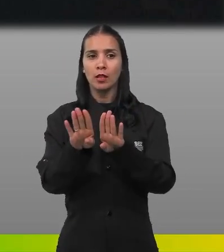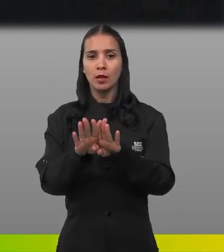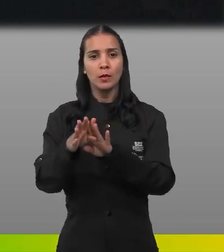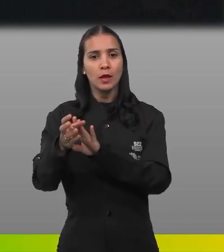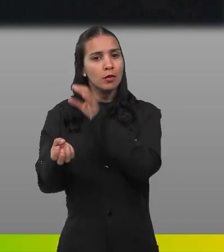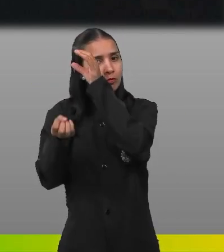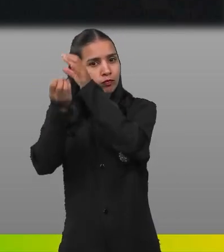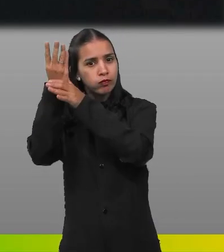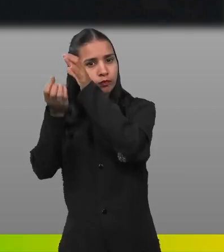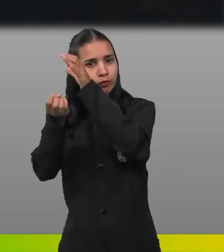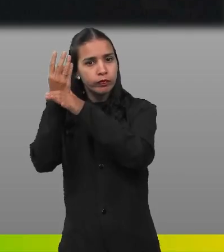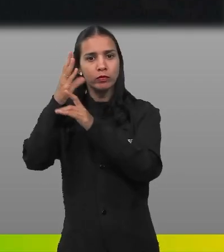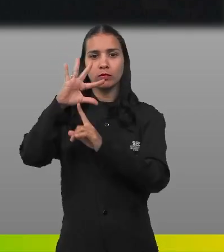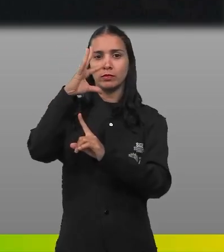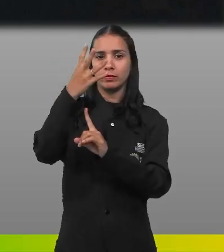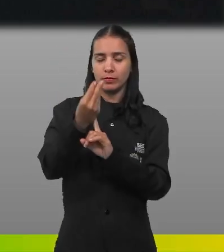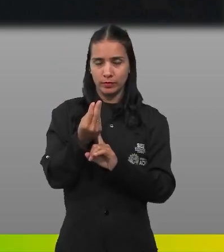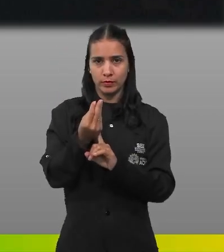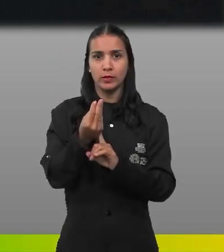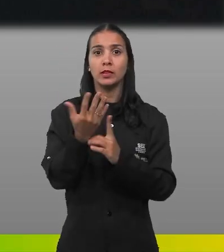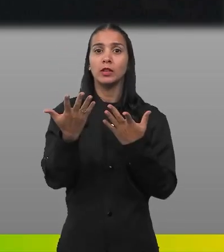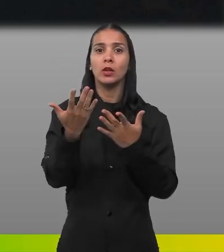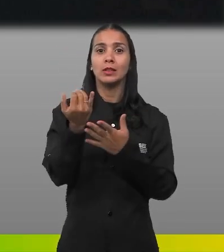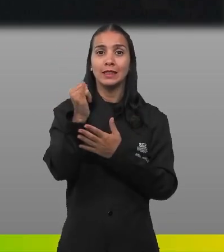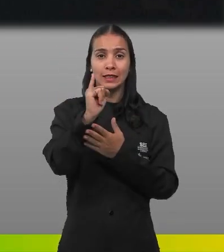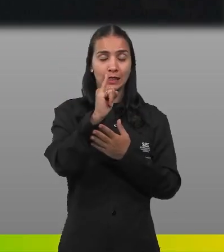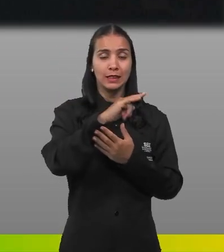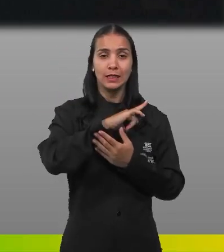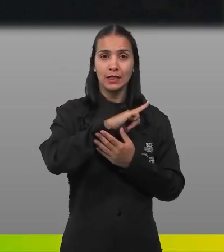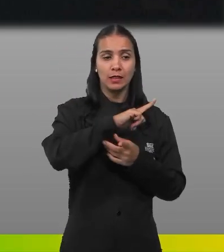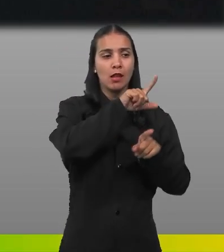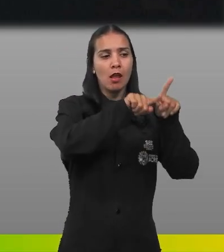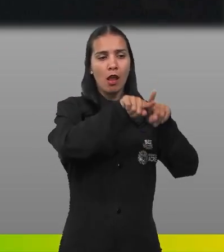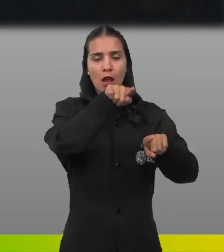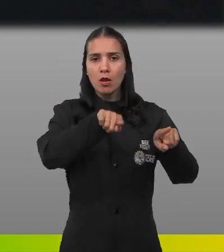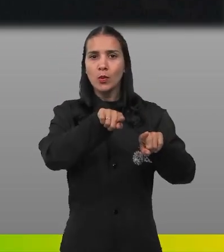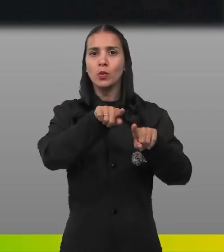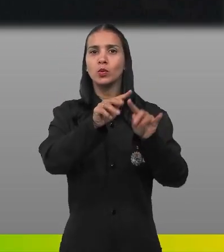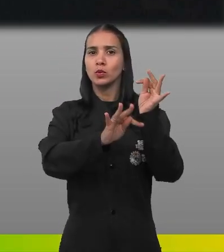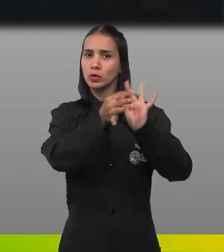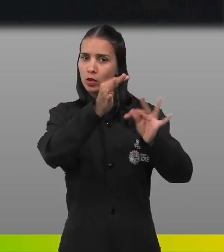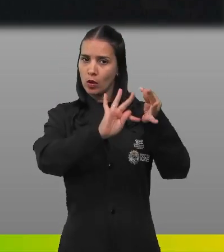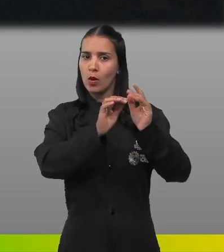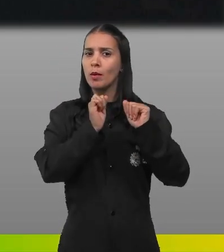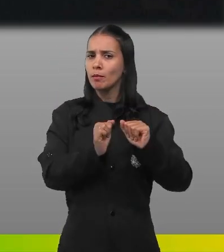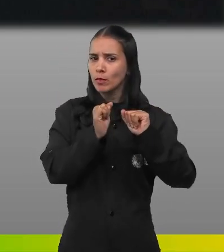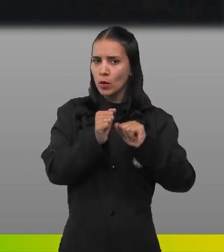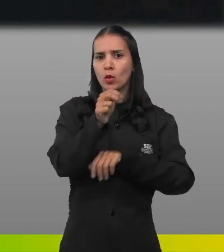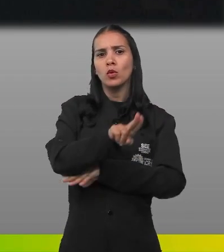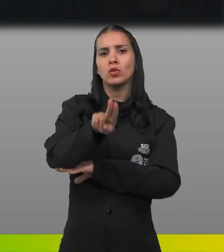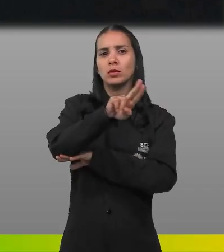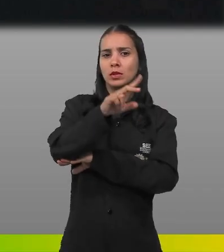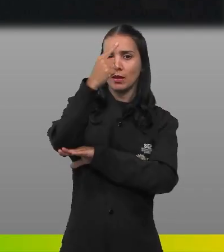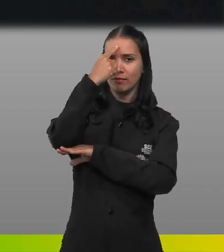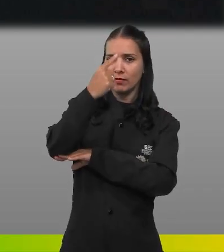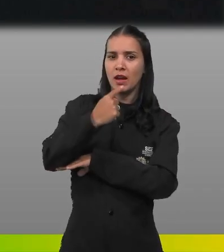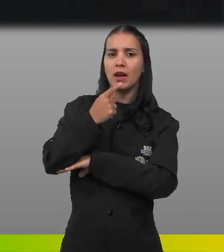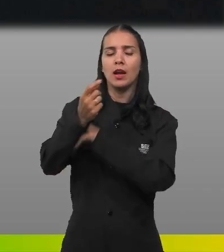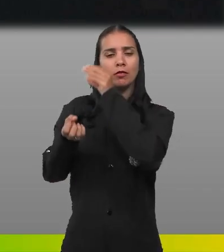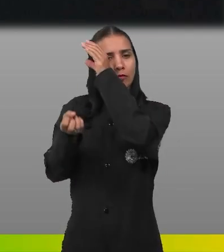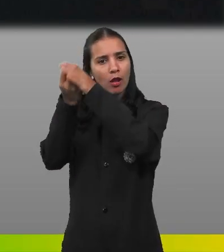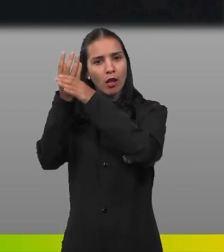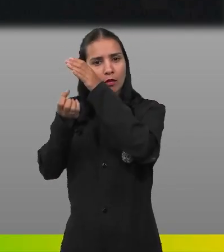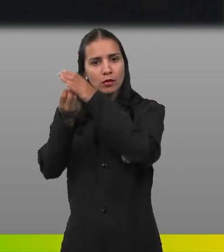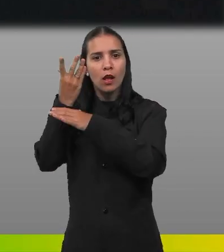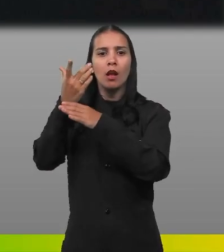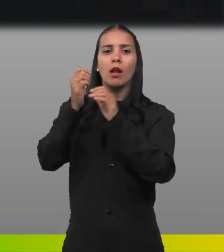esses recursos tecnológicos aí é possível utilizar mais imagens, mais criatividade